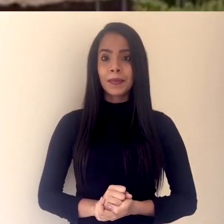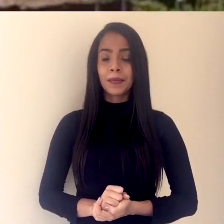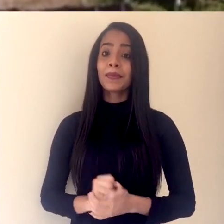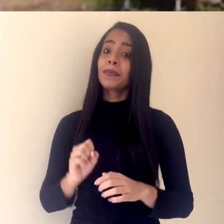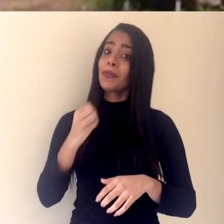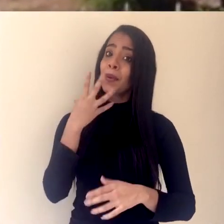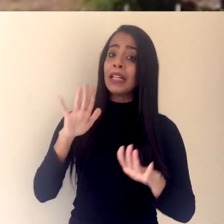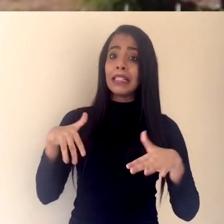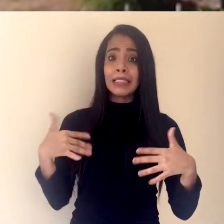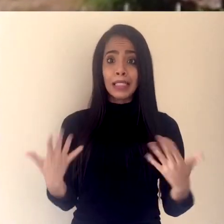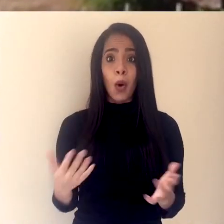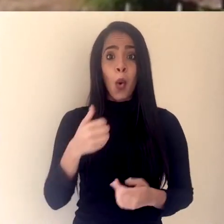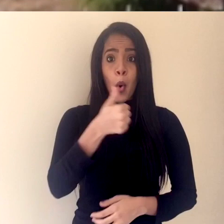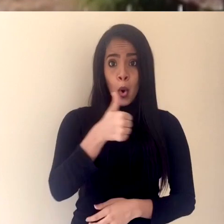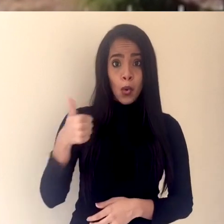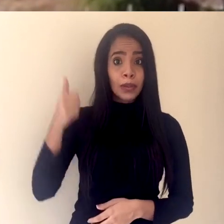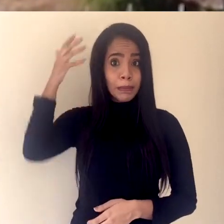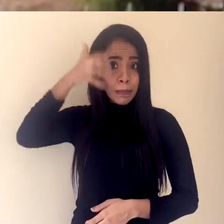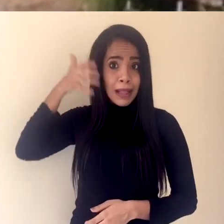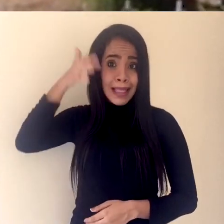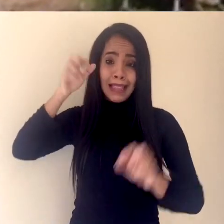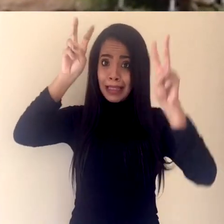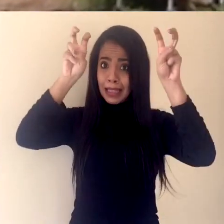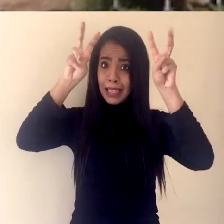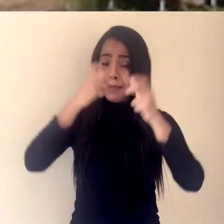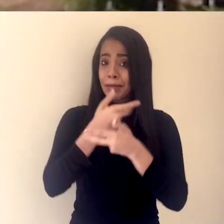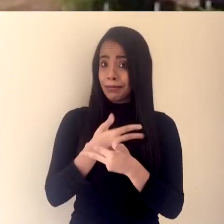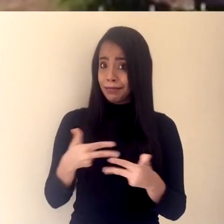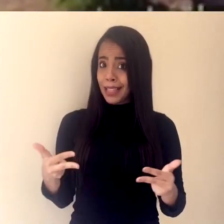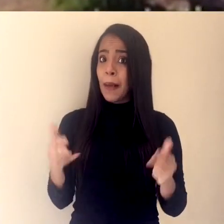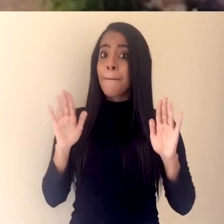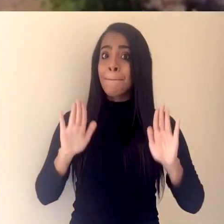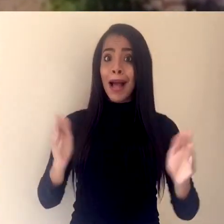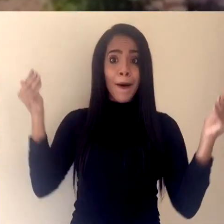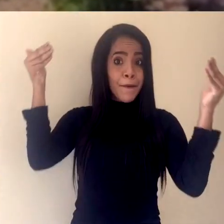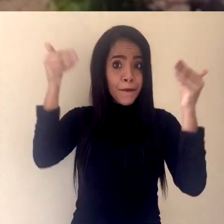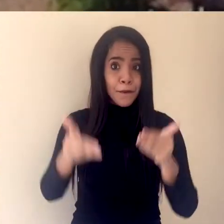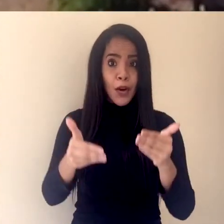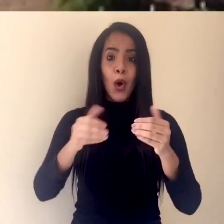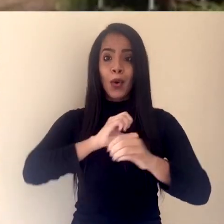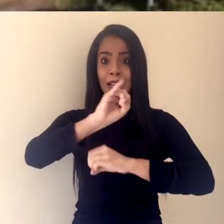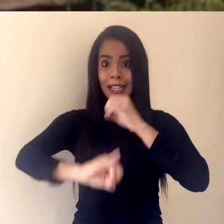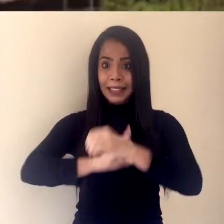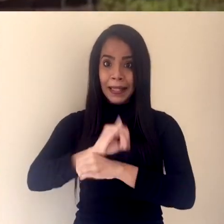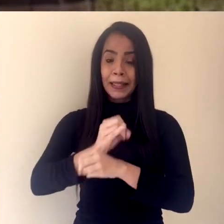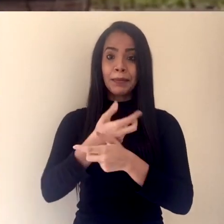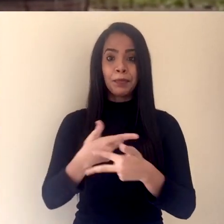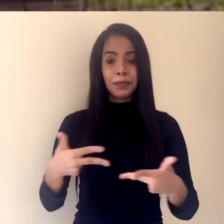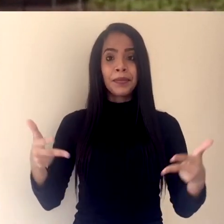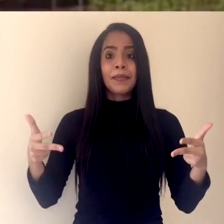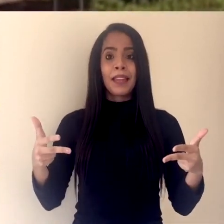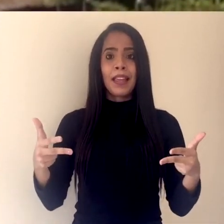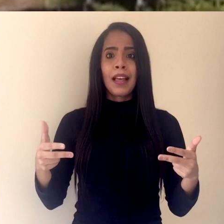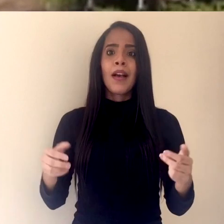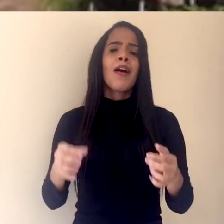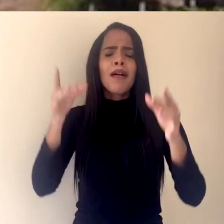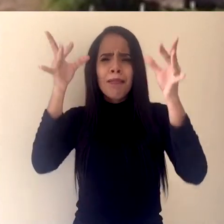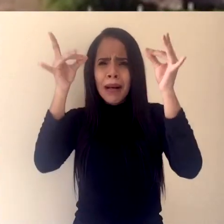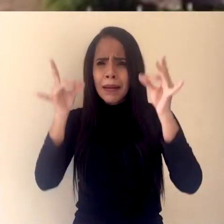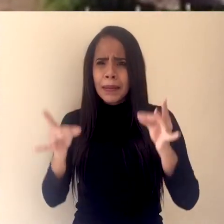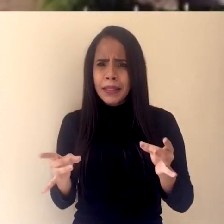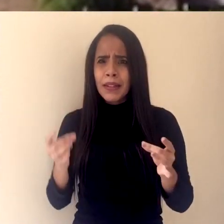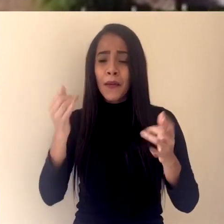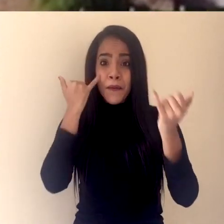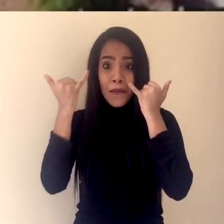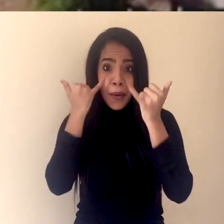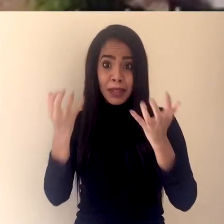Bom, vão ser 11 palestras, né, com temas variados, sempre voltado para a internet das coisas. Mais detalhes você pode entrar no